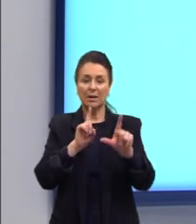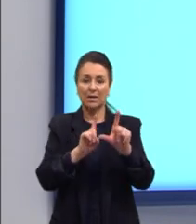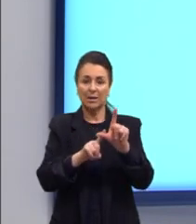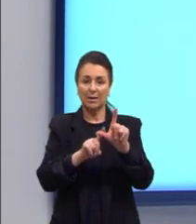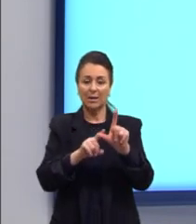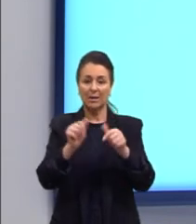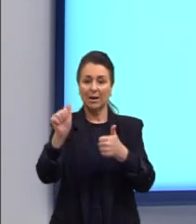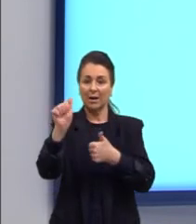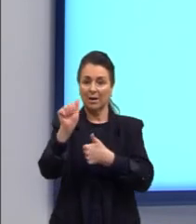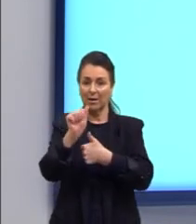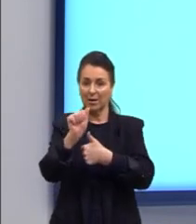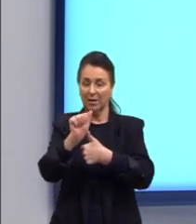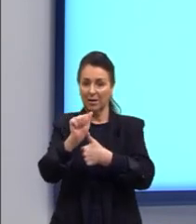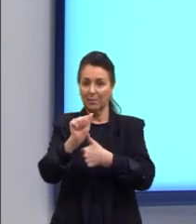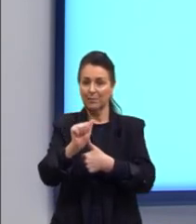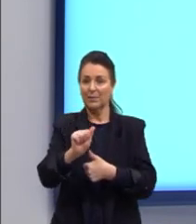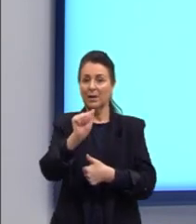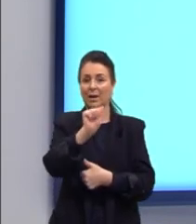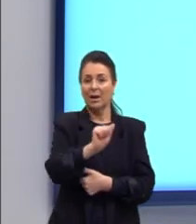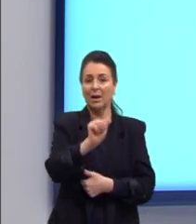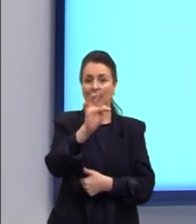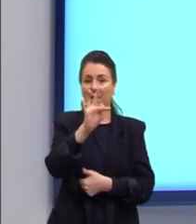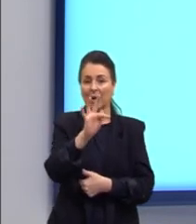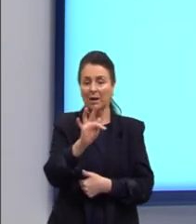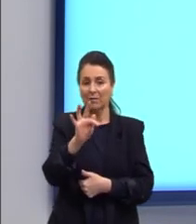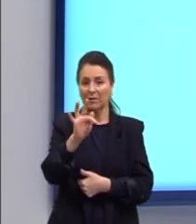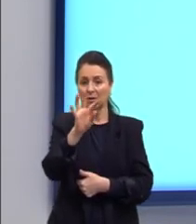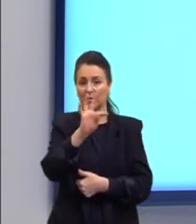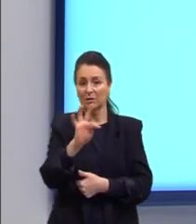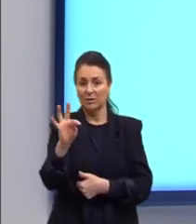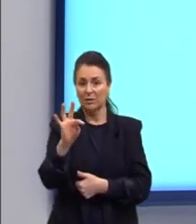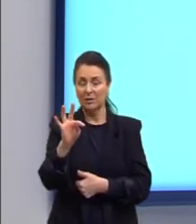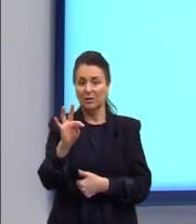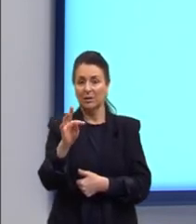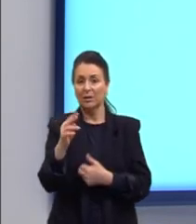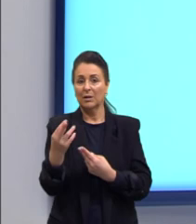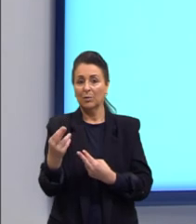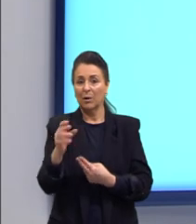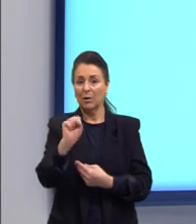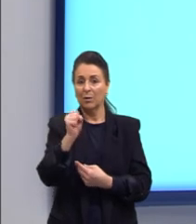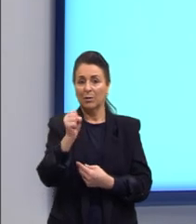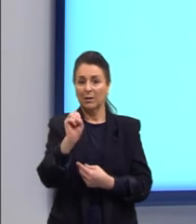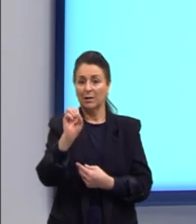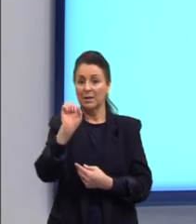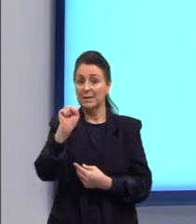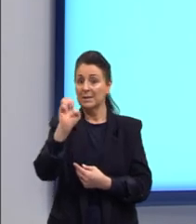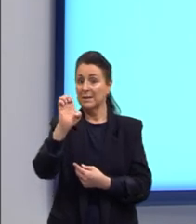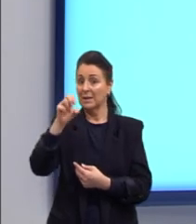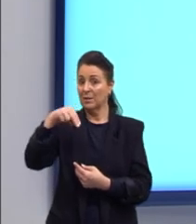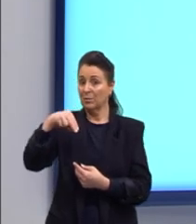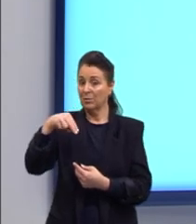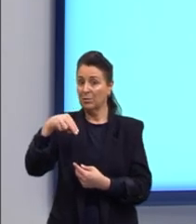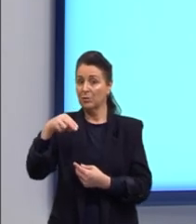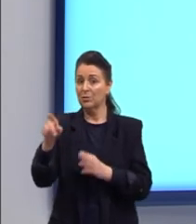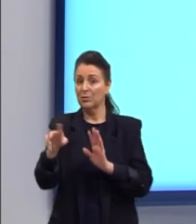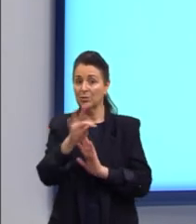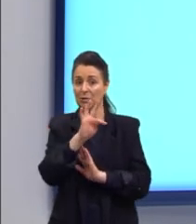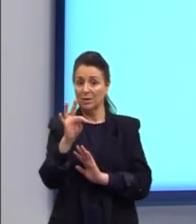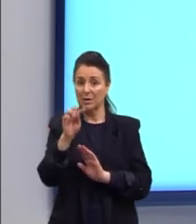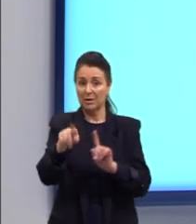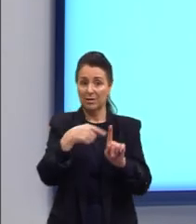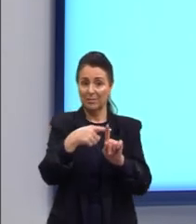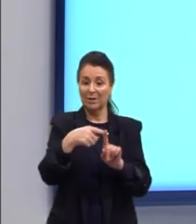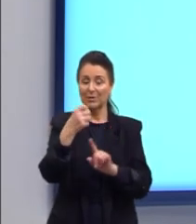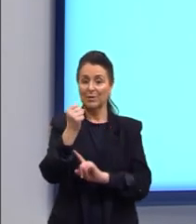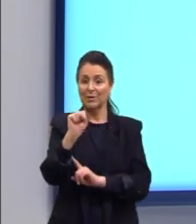a a f de T é igual a 80 seno de T + 88 a